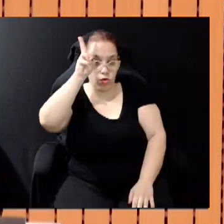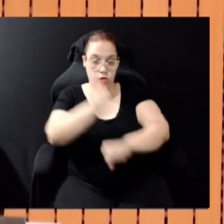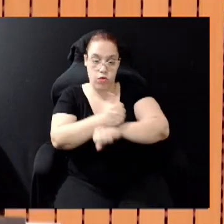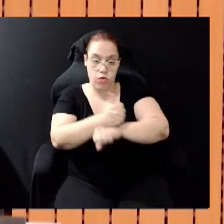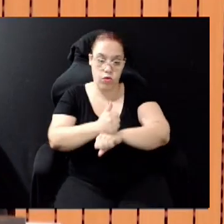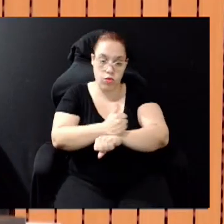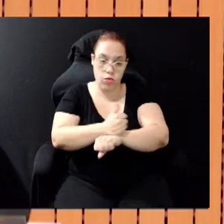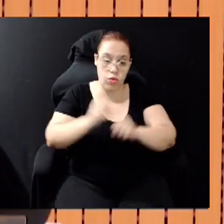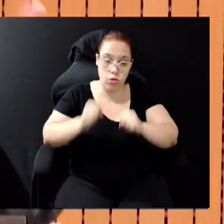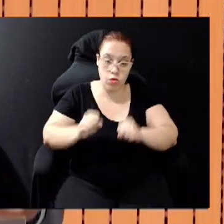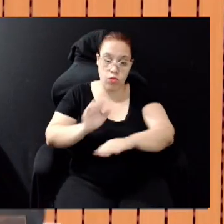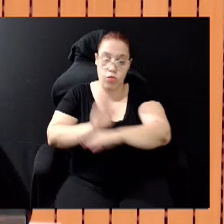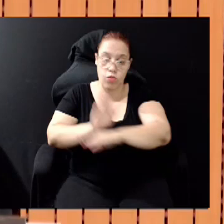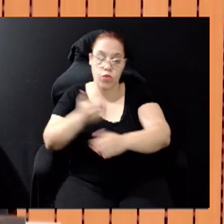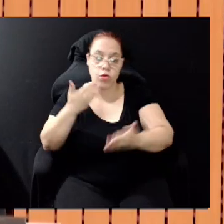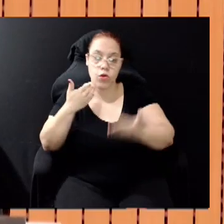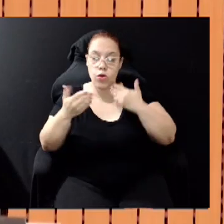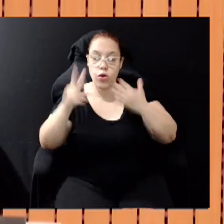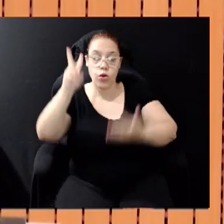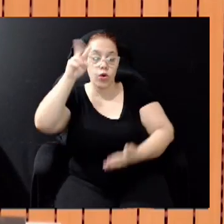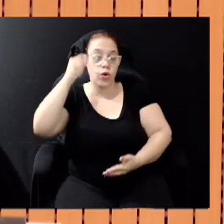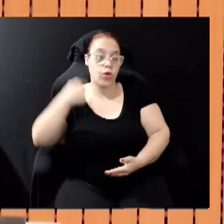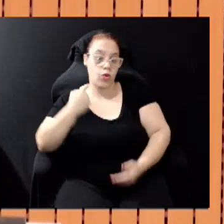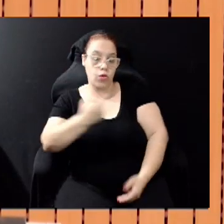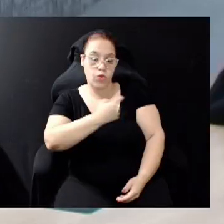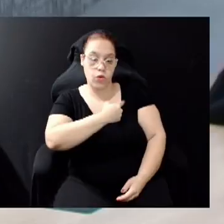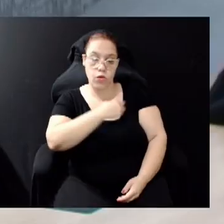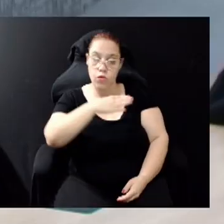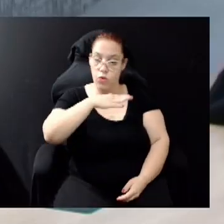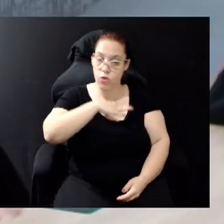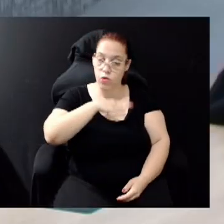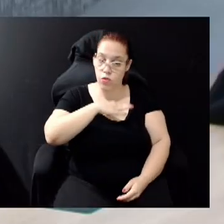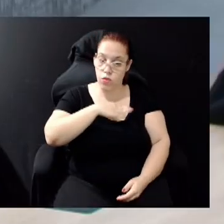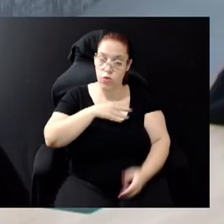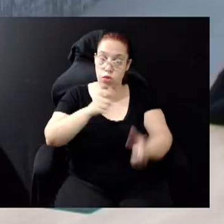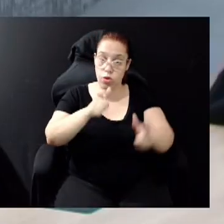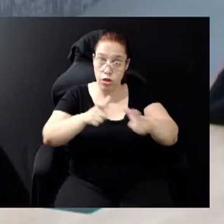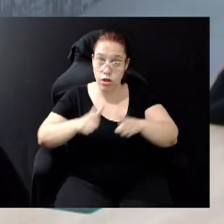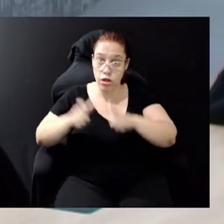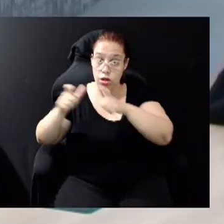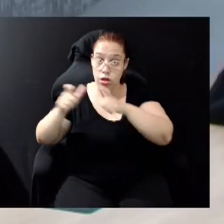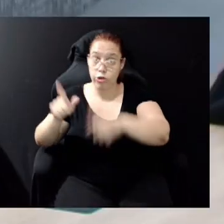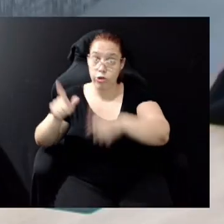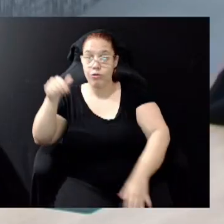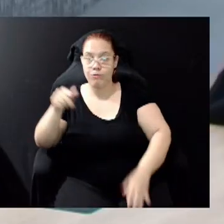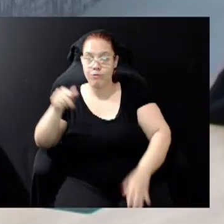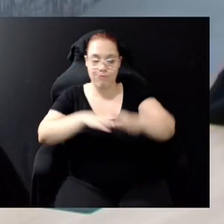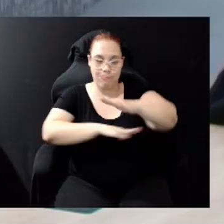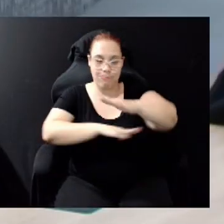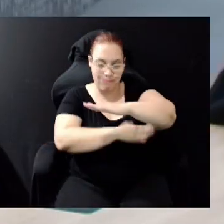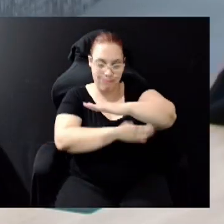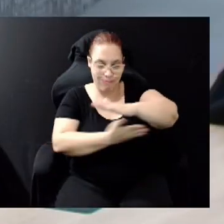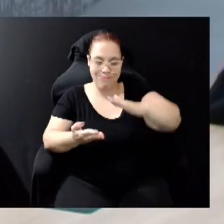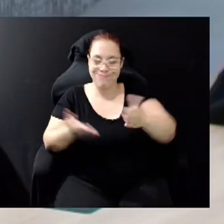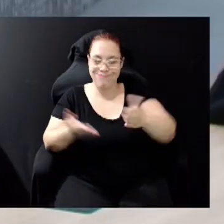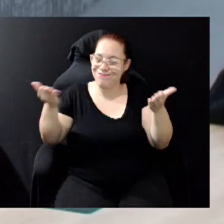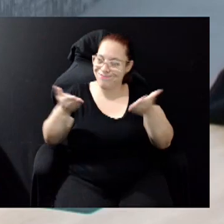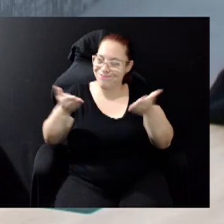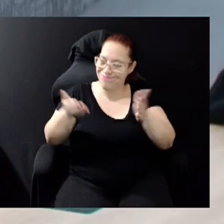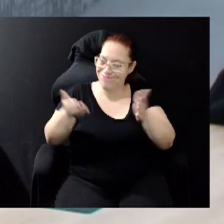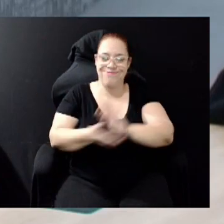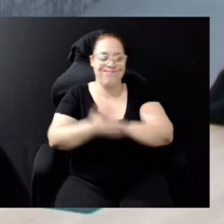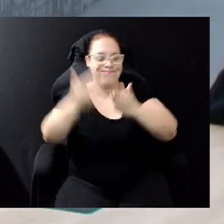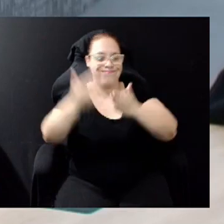a contar a história da nossa cidade a partir desses locais. E este foi o Passou pela Câmara de hoje. Obrigada